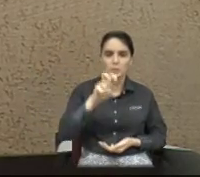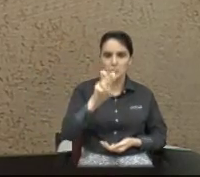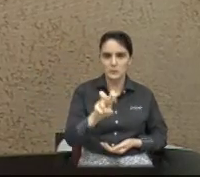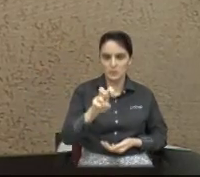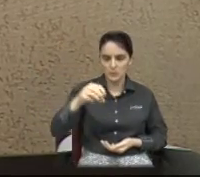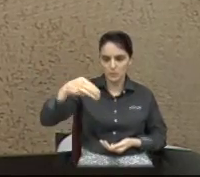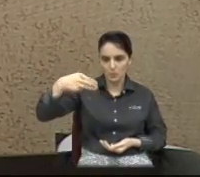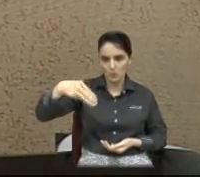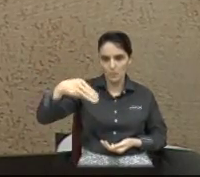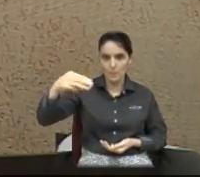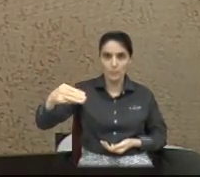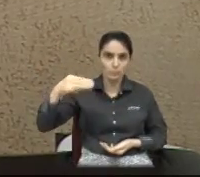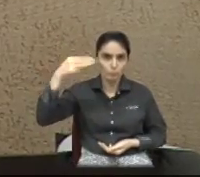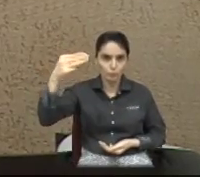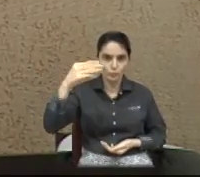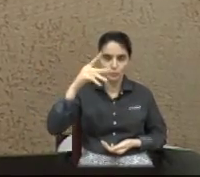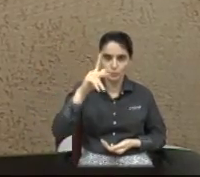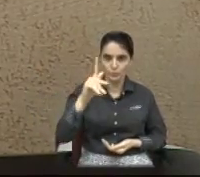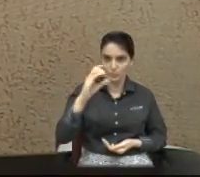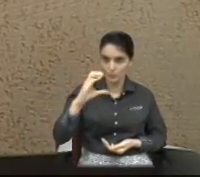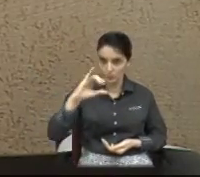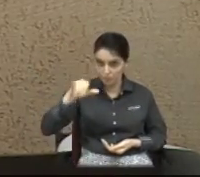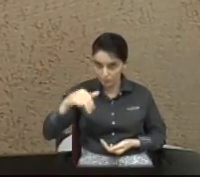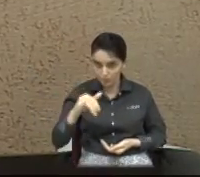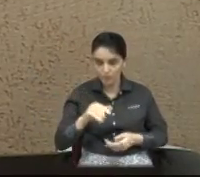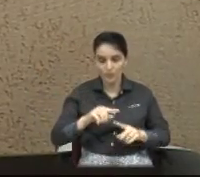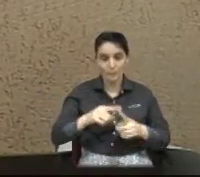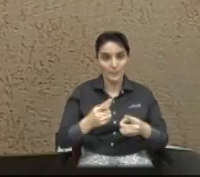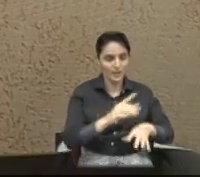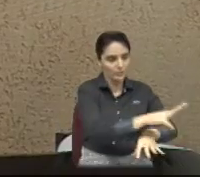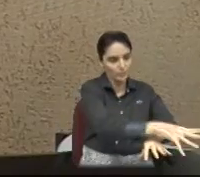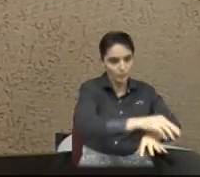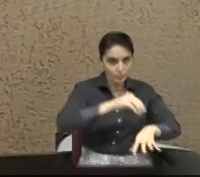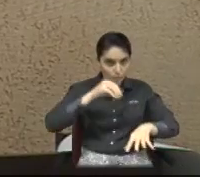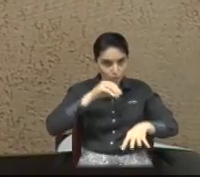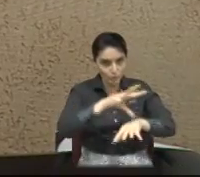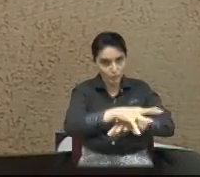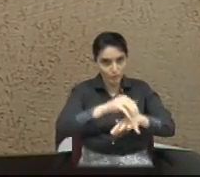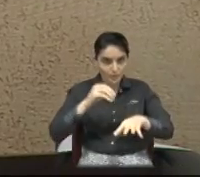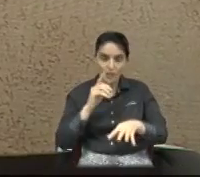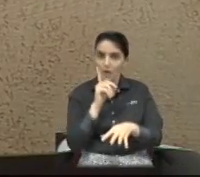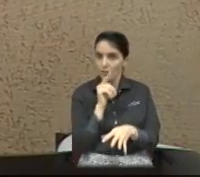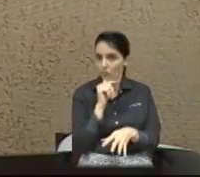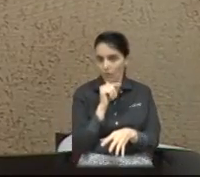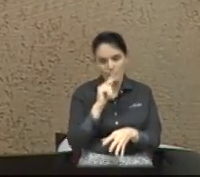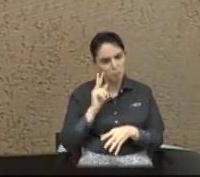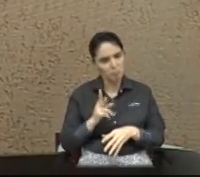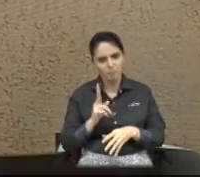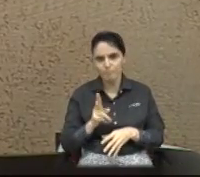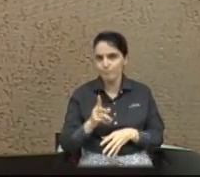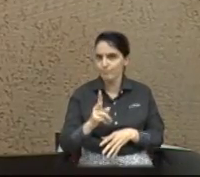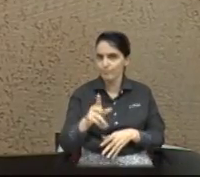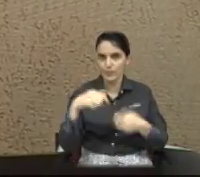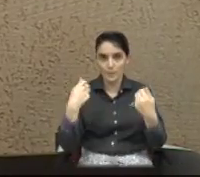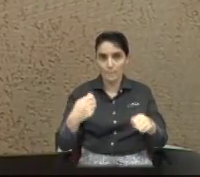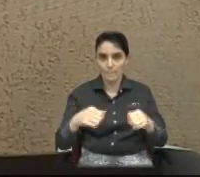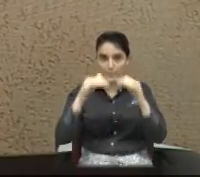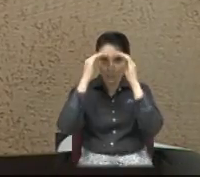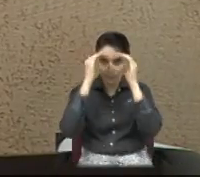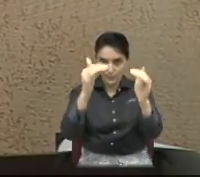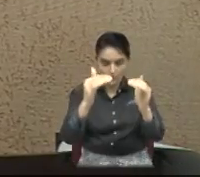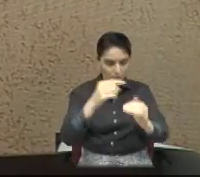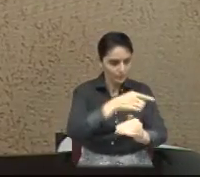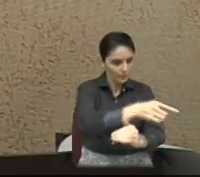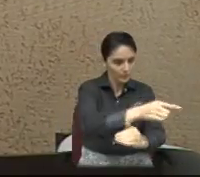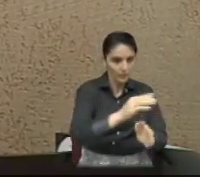as bacias do PCJ, mas que essa retirada de água não pode ser constante, devendo-se obedecer às curvas de aversão